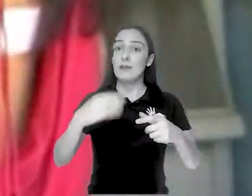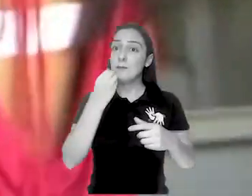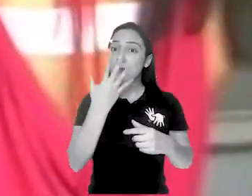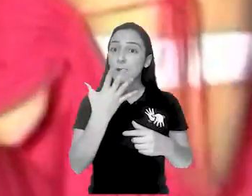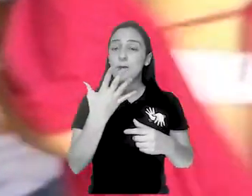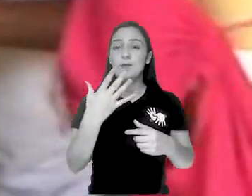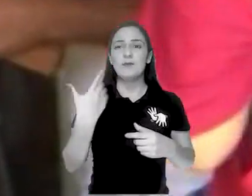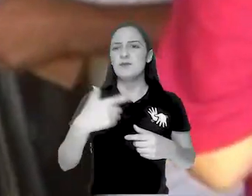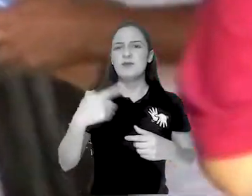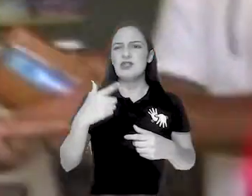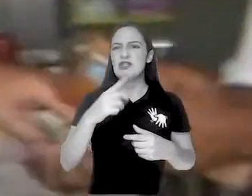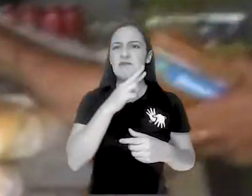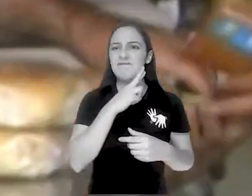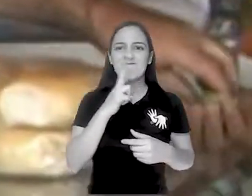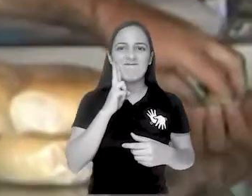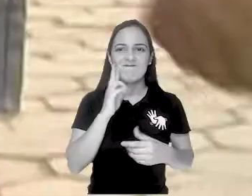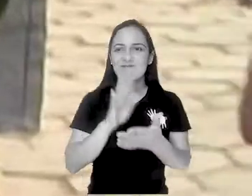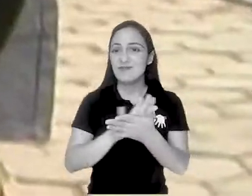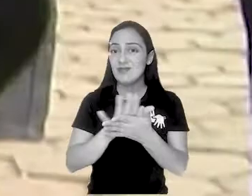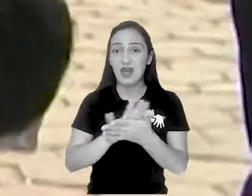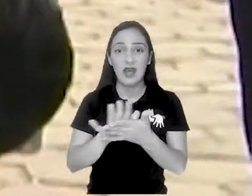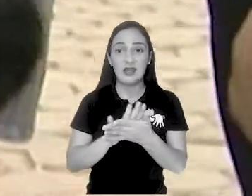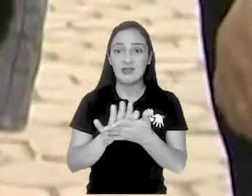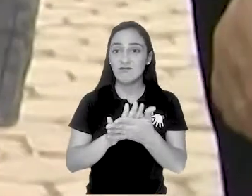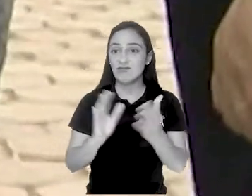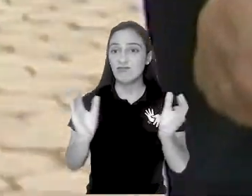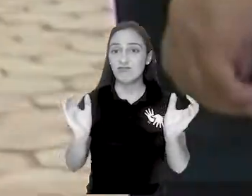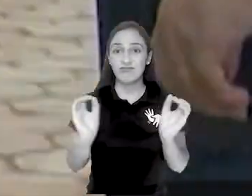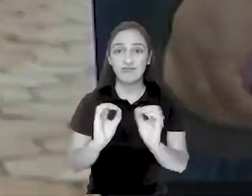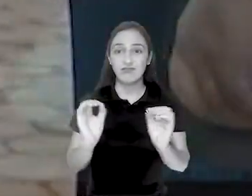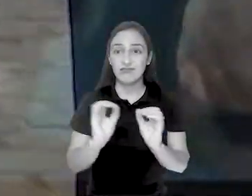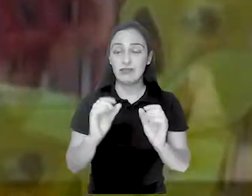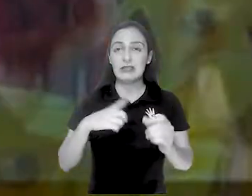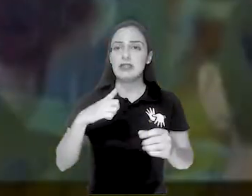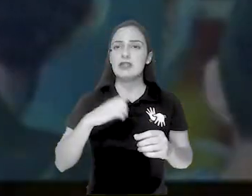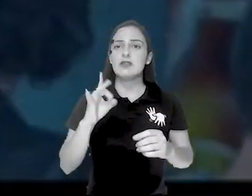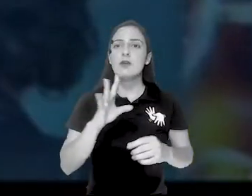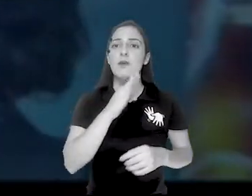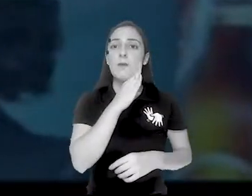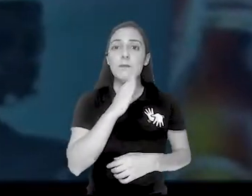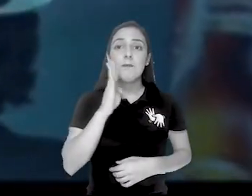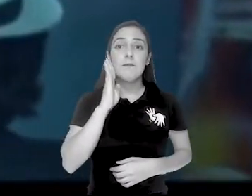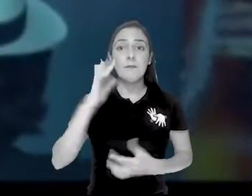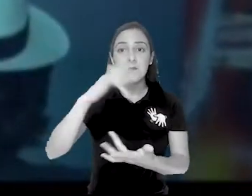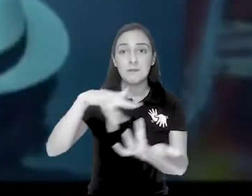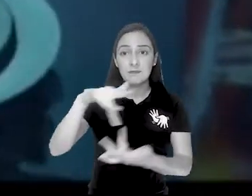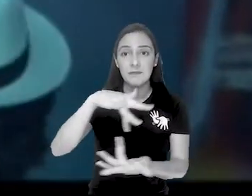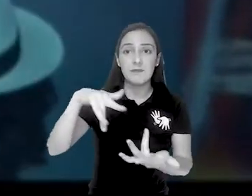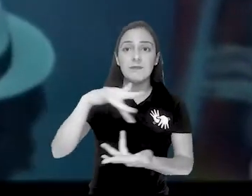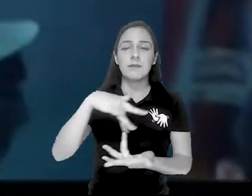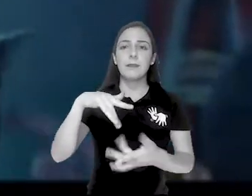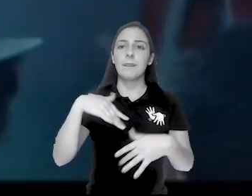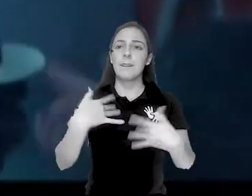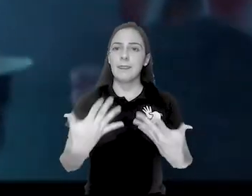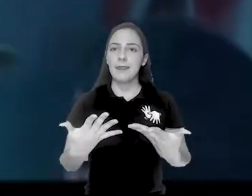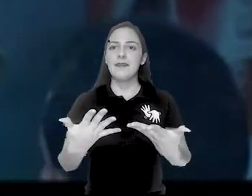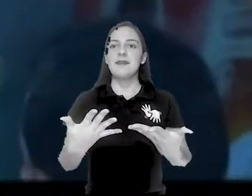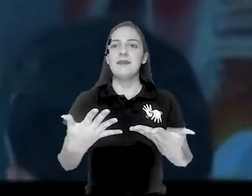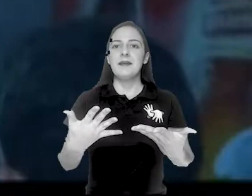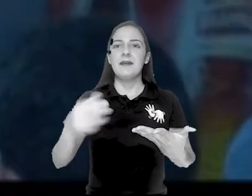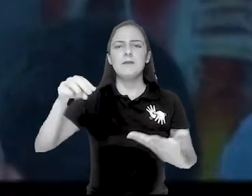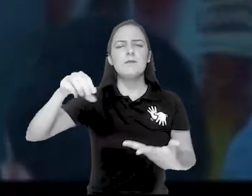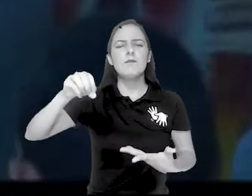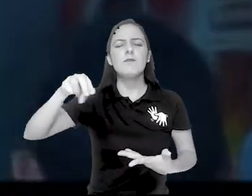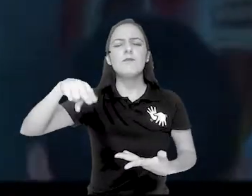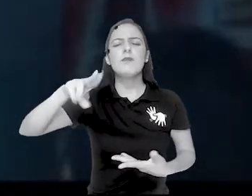tinha nenhum restaurante no lugar, só tinha um bar na praça. E daí a Mônica